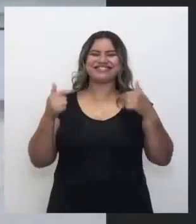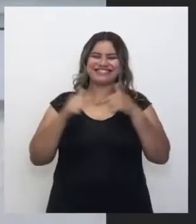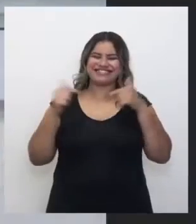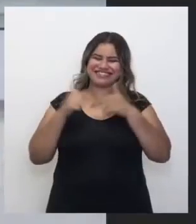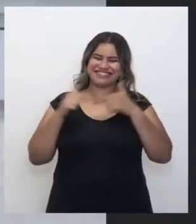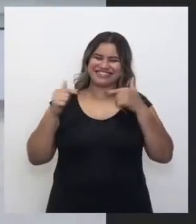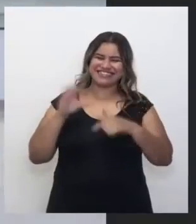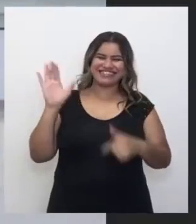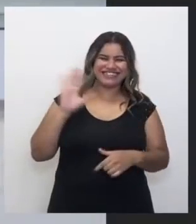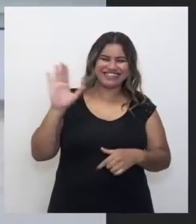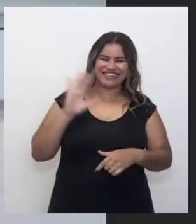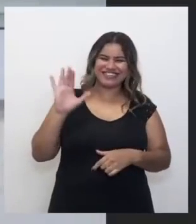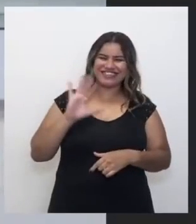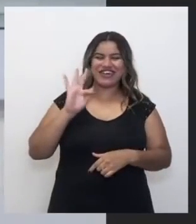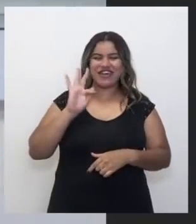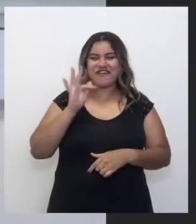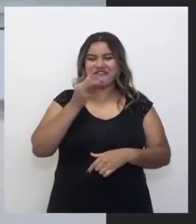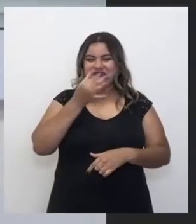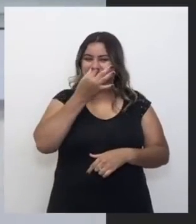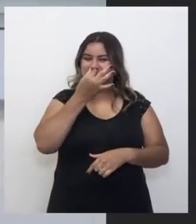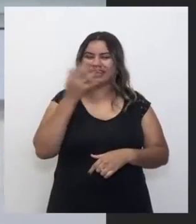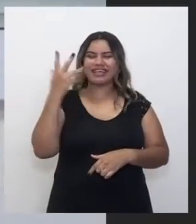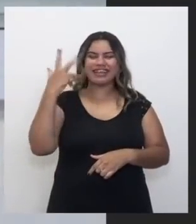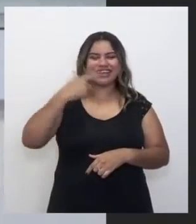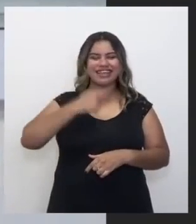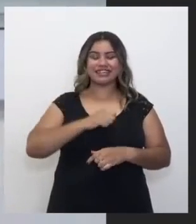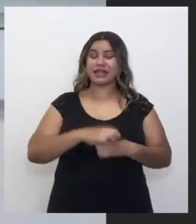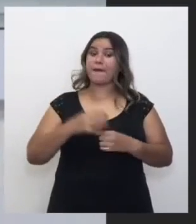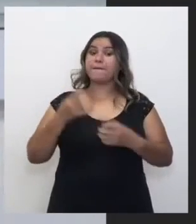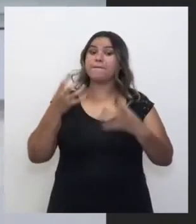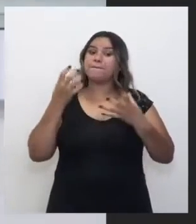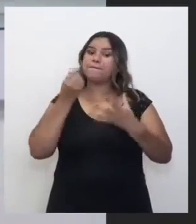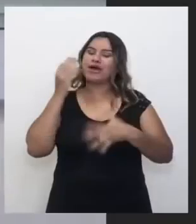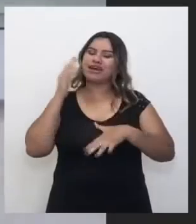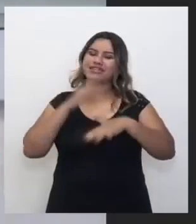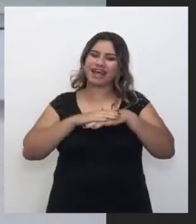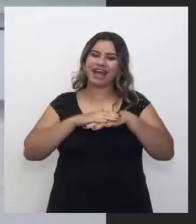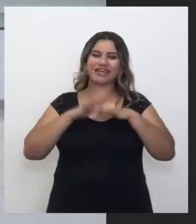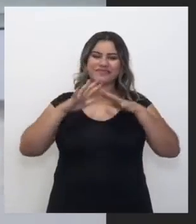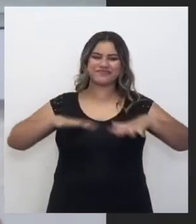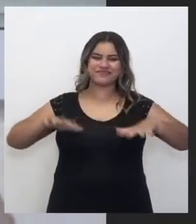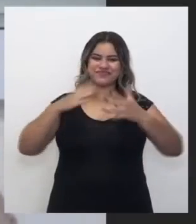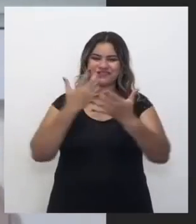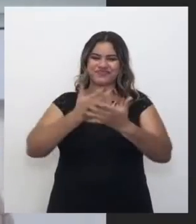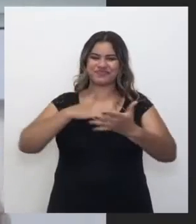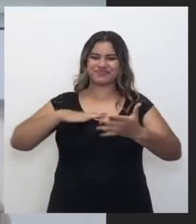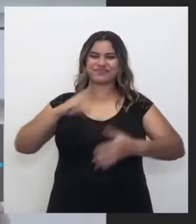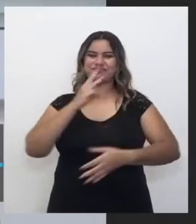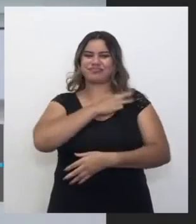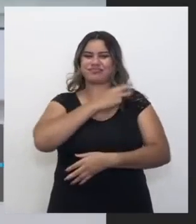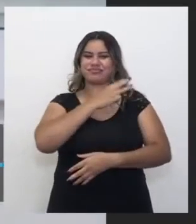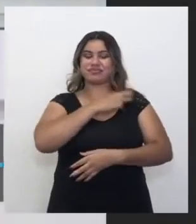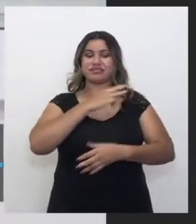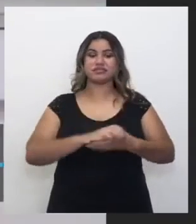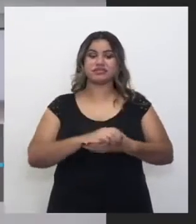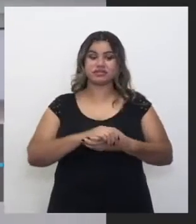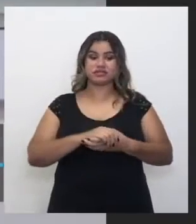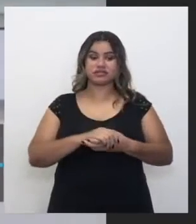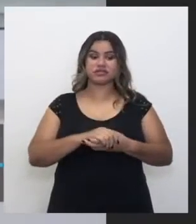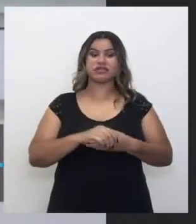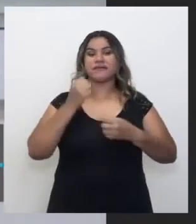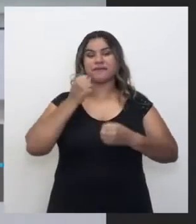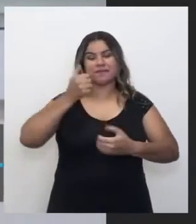Oi, Fabi, linda. Boa tarde, pessoal. Estudantes do terceiro ano do ensino médio, sejam